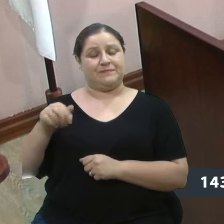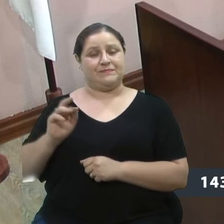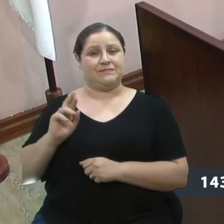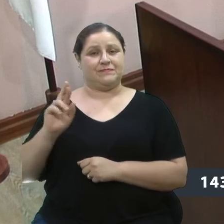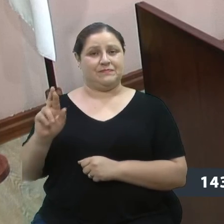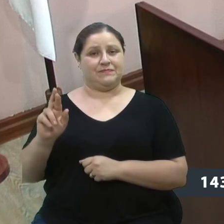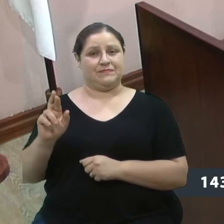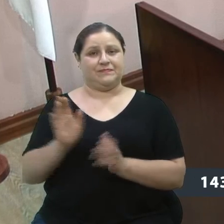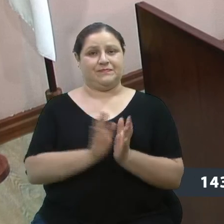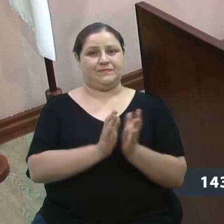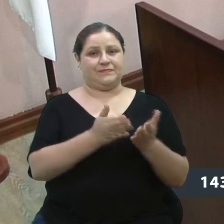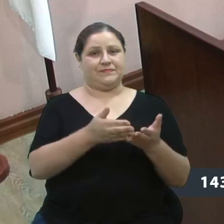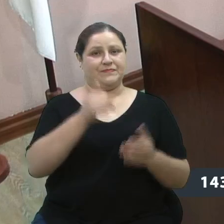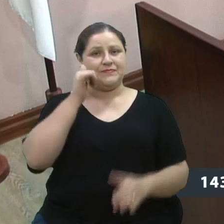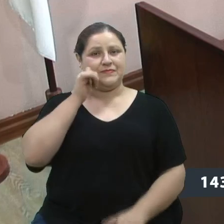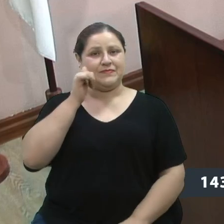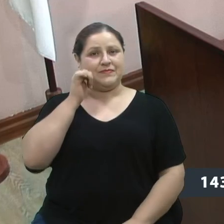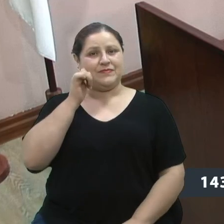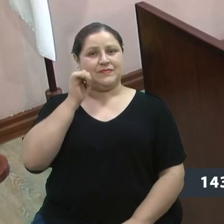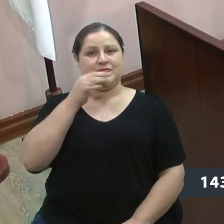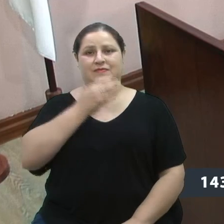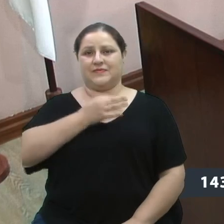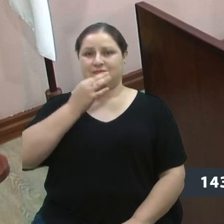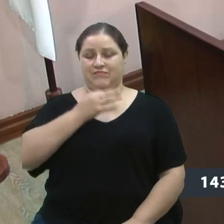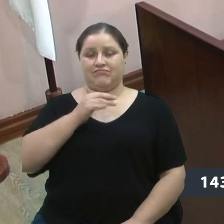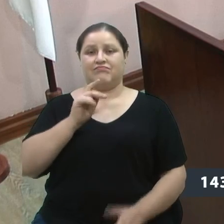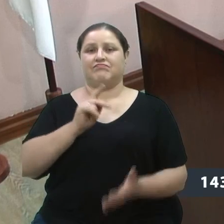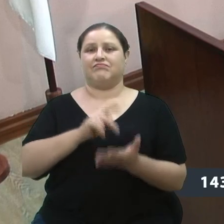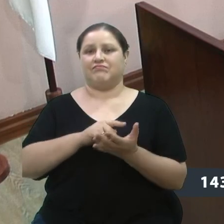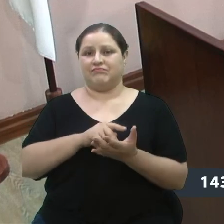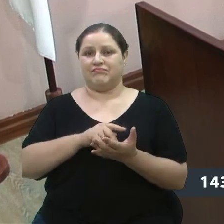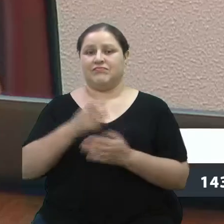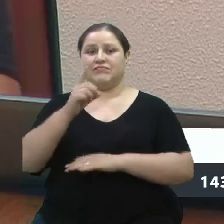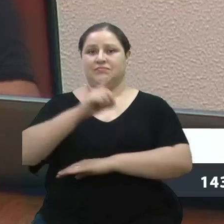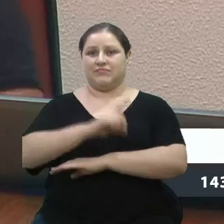da Mulher Caxiense, e que realmente esse dia seja um dia, né, de luta e de reflexão.